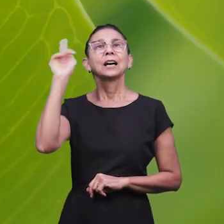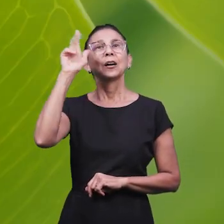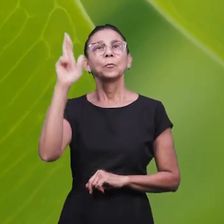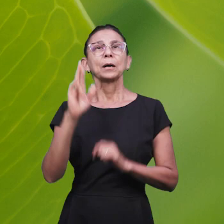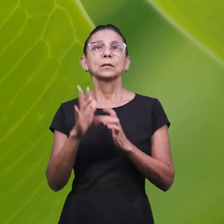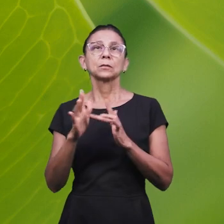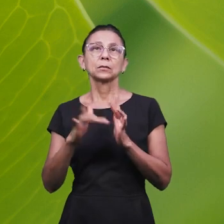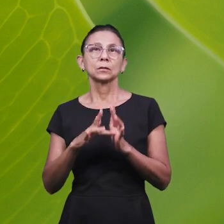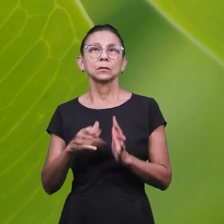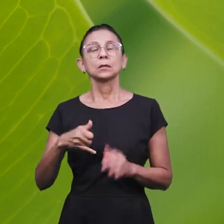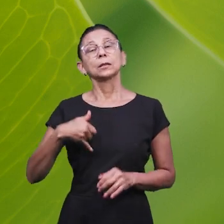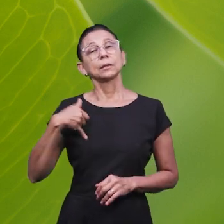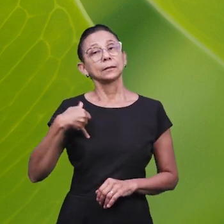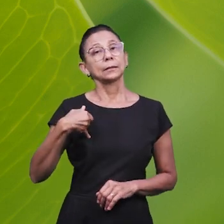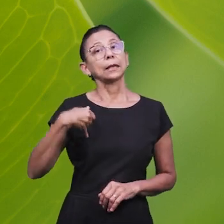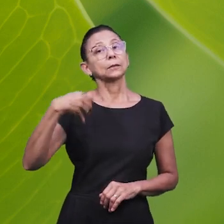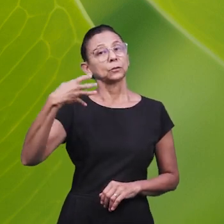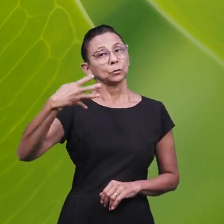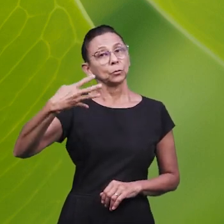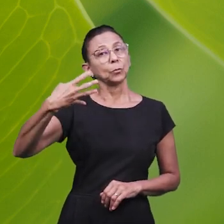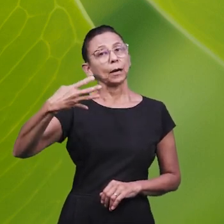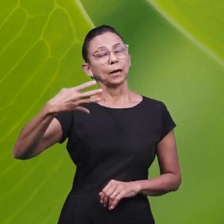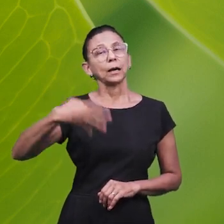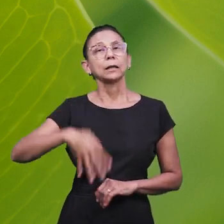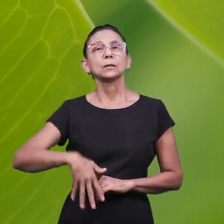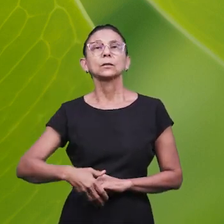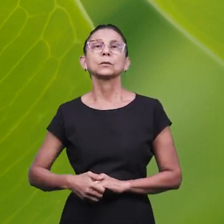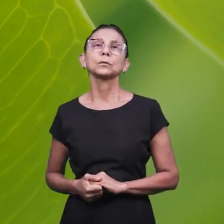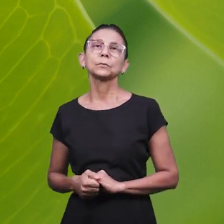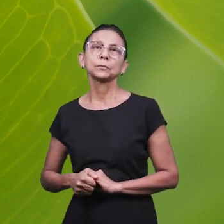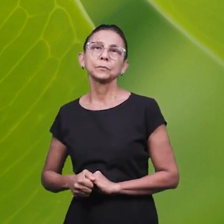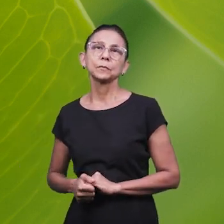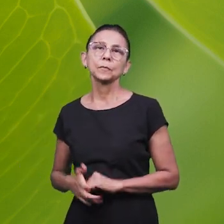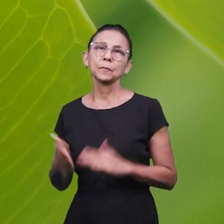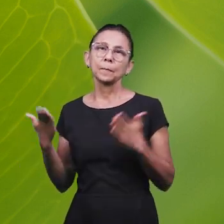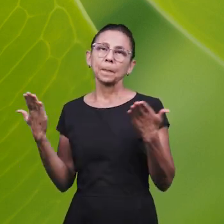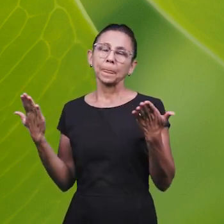Senhor. Eu tenho 4 anos.